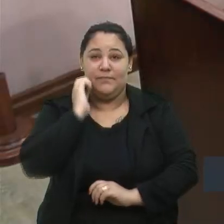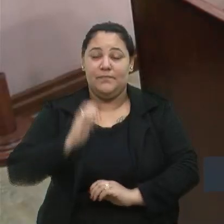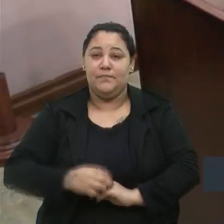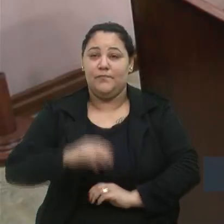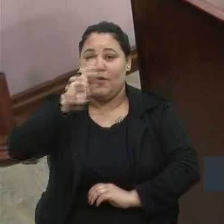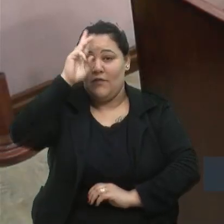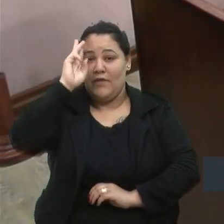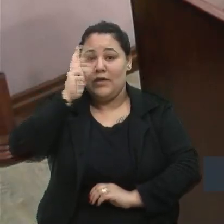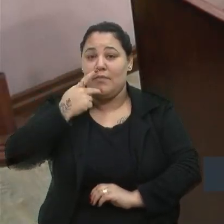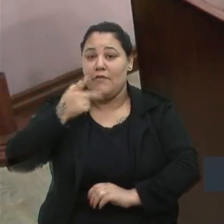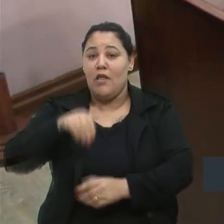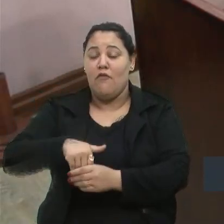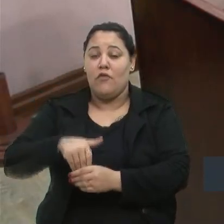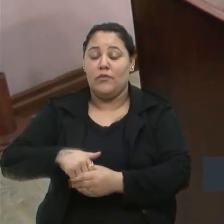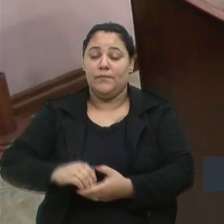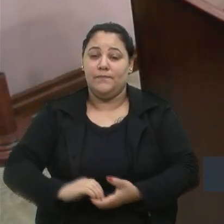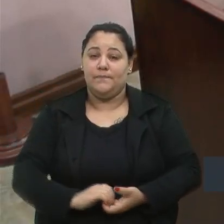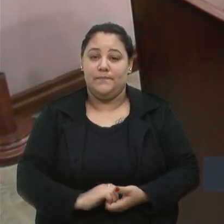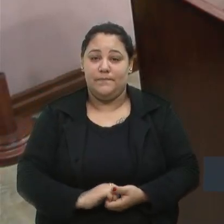Para declarar voto.